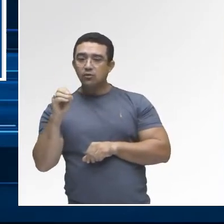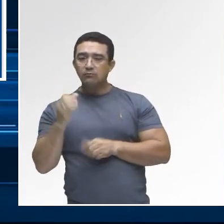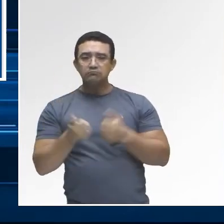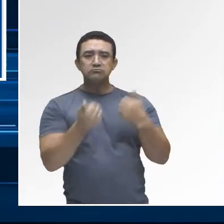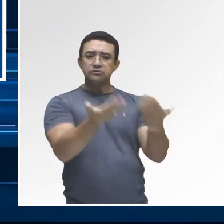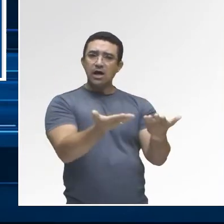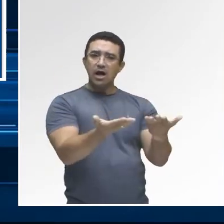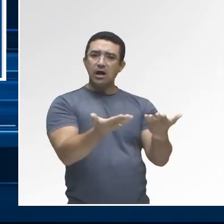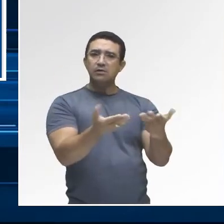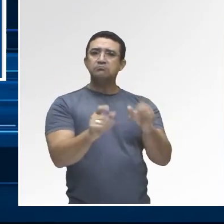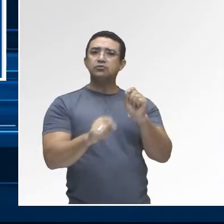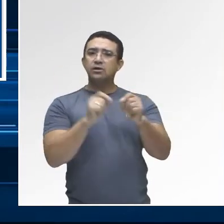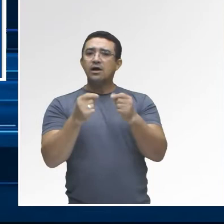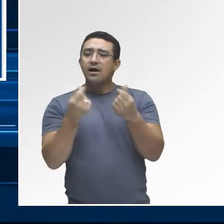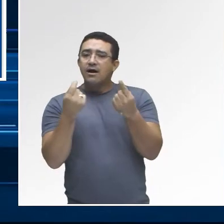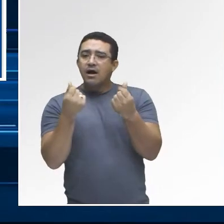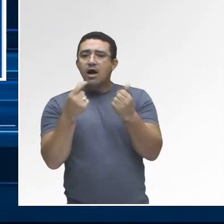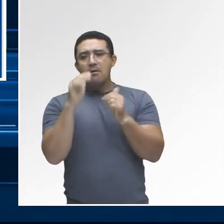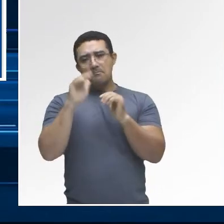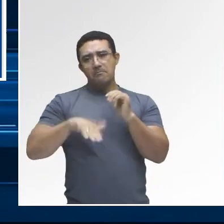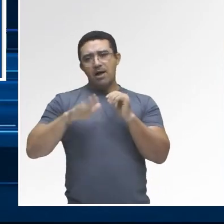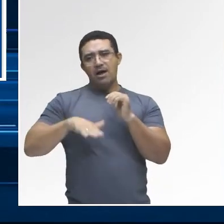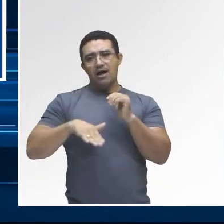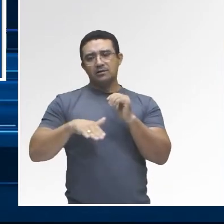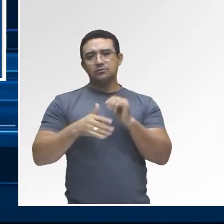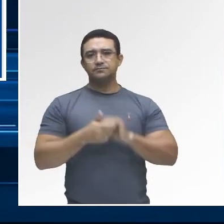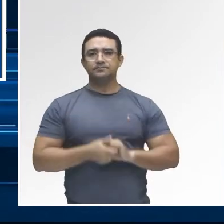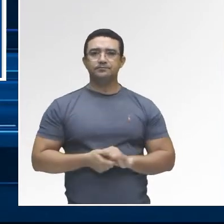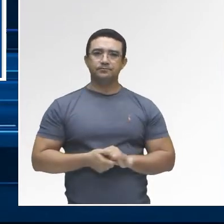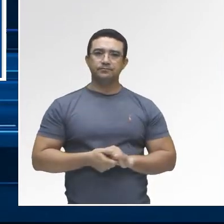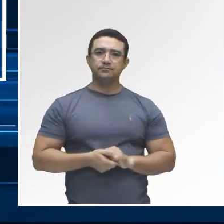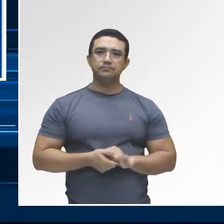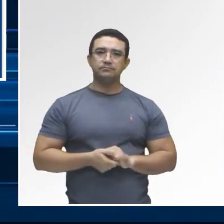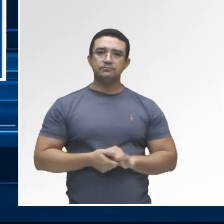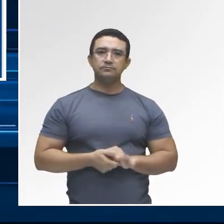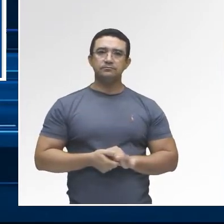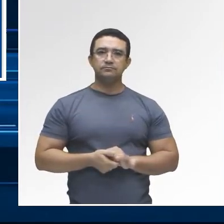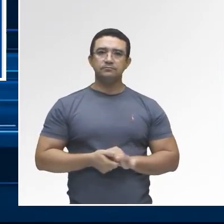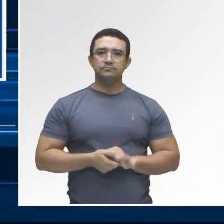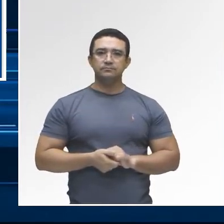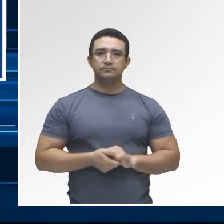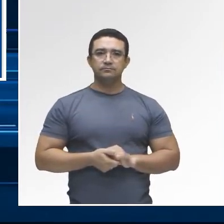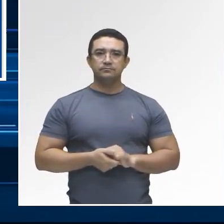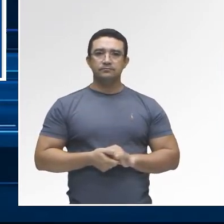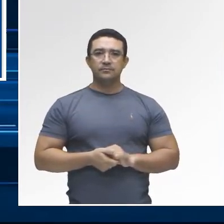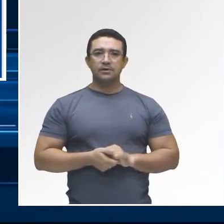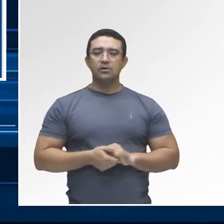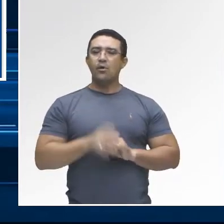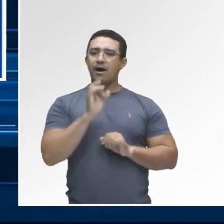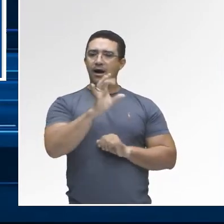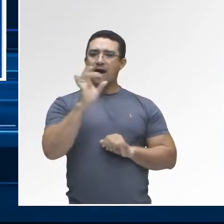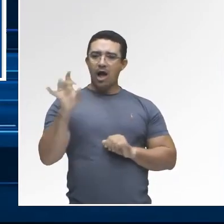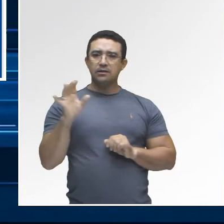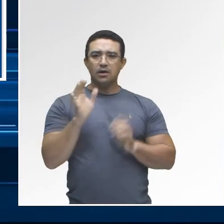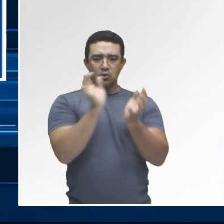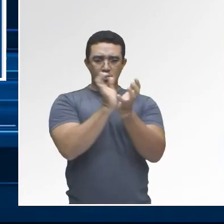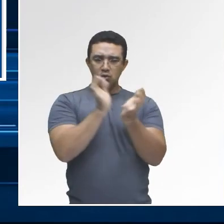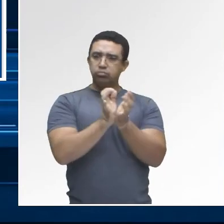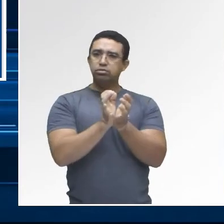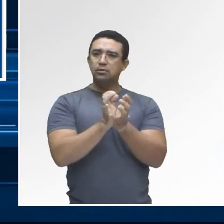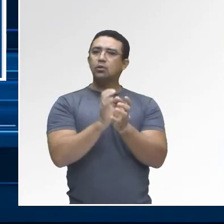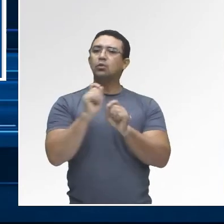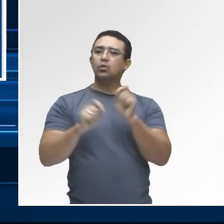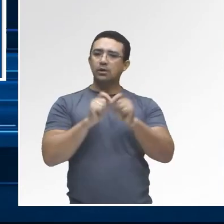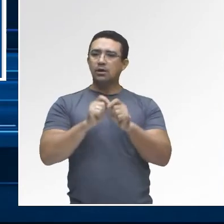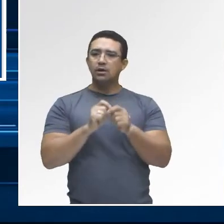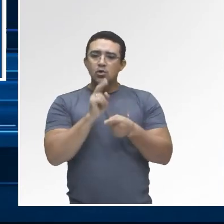agrária? Gente, cada um defende o seu mundo, cada um defende os seus direitos. Para os patrícios, a situação estava ótima,